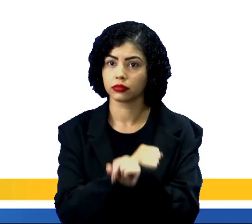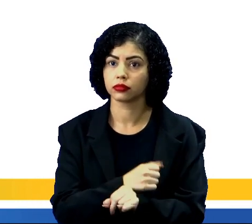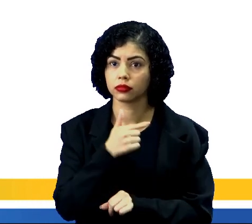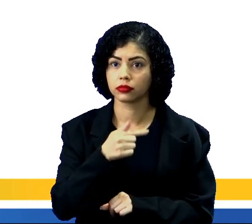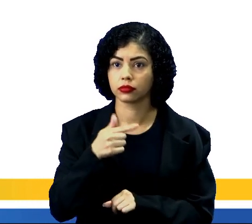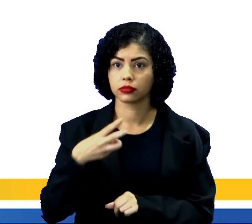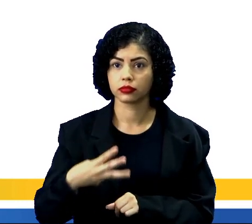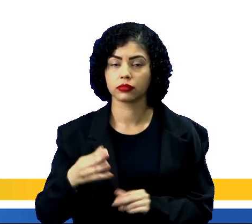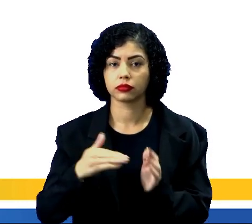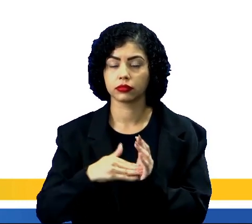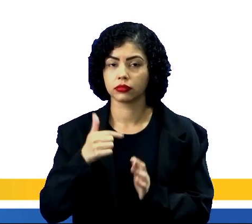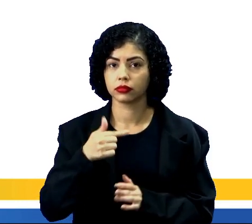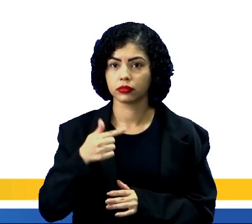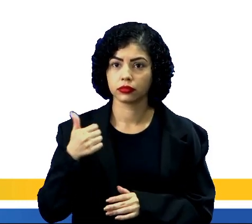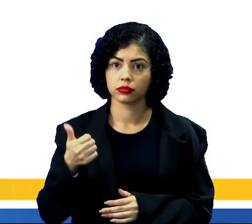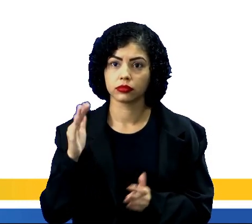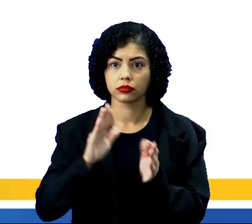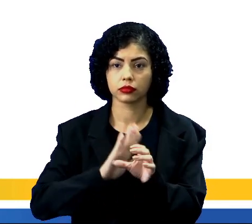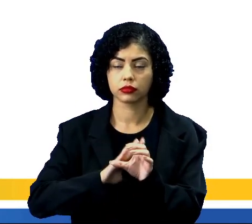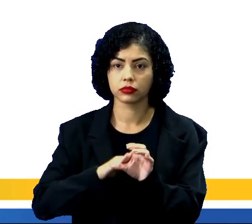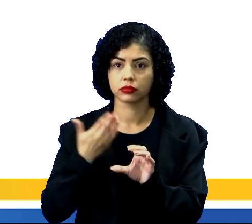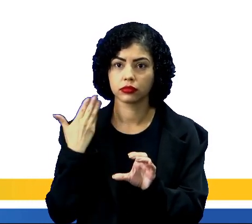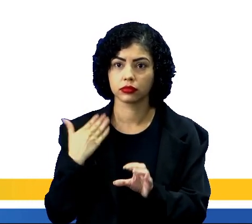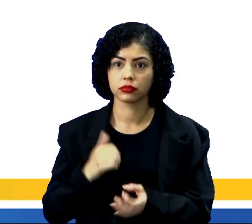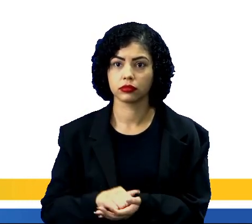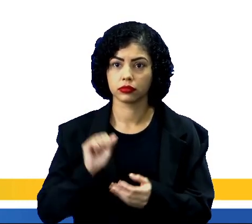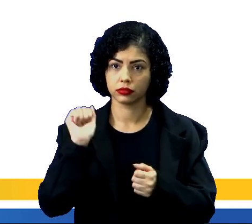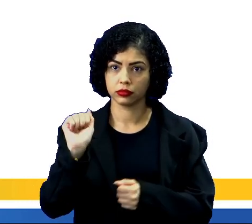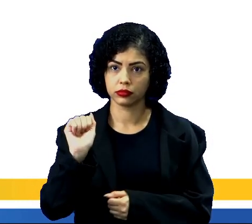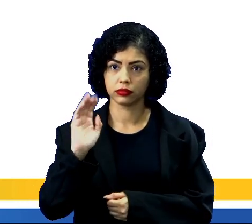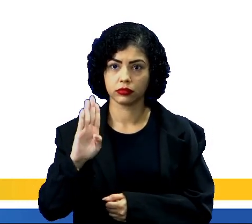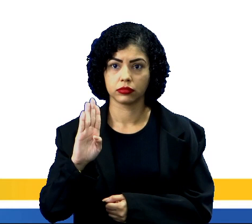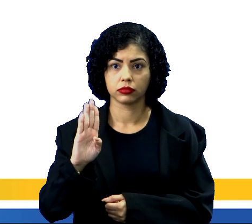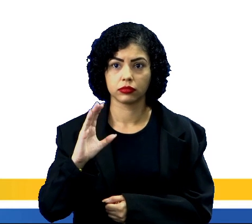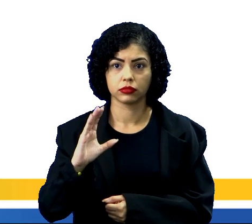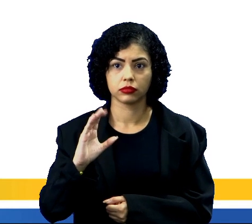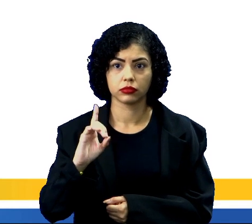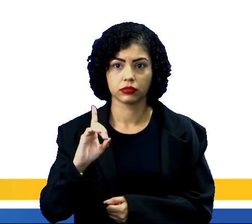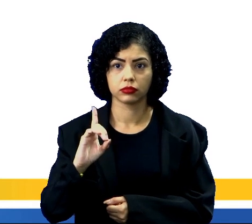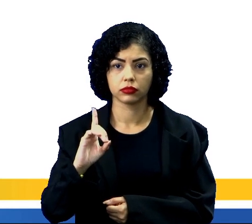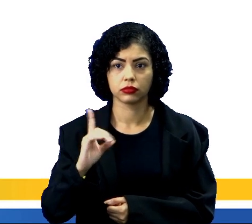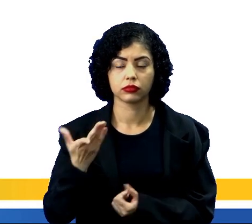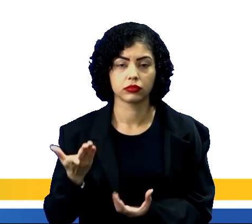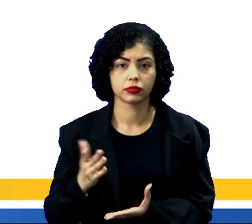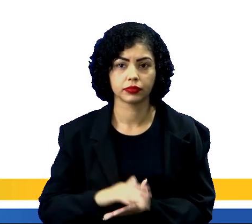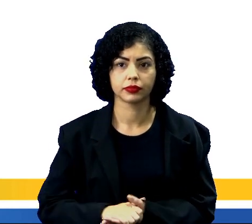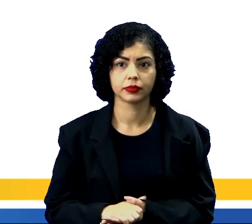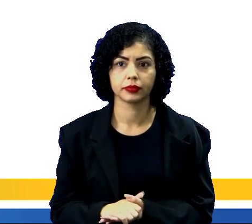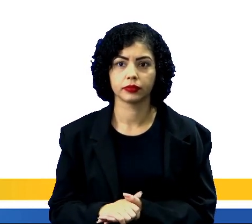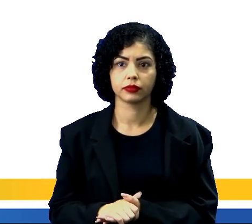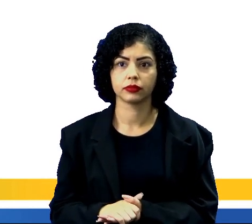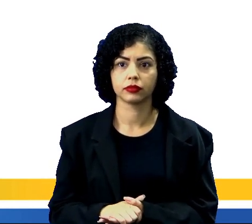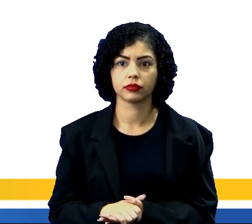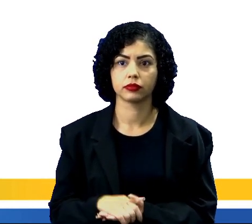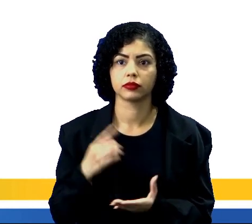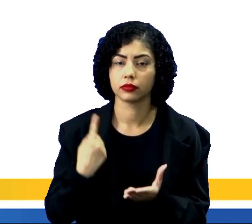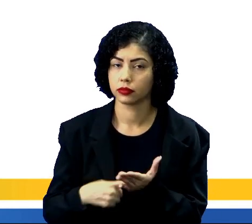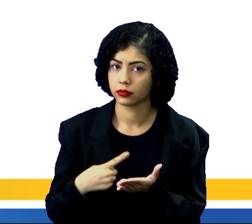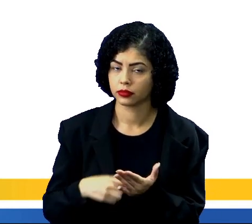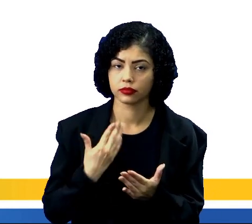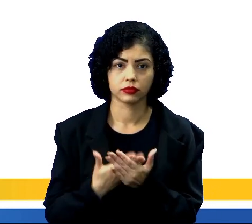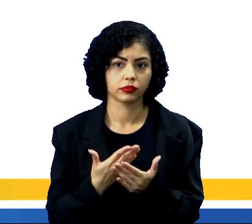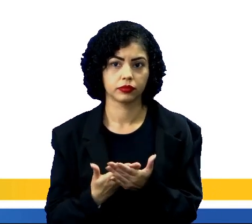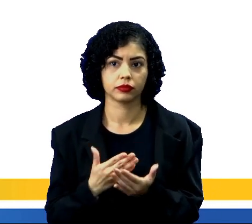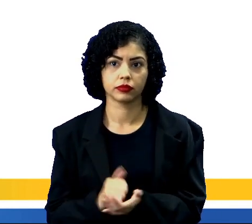a 71 a.C.? Espartaco, o rei, Rômulo ou Remo? De acordo com a